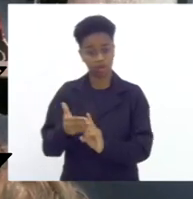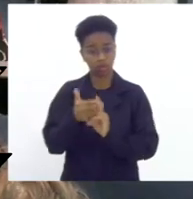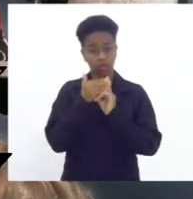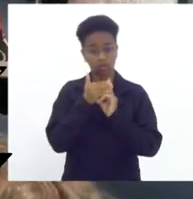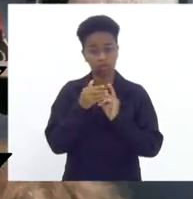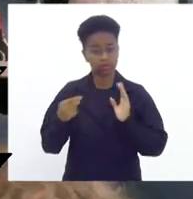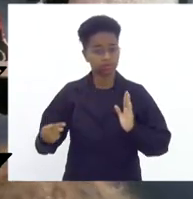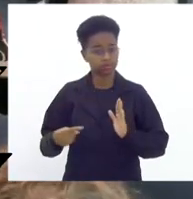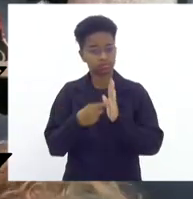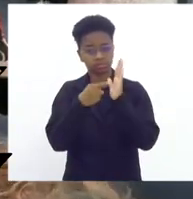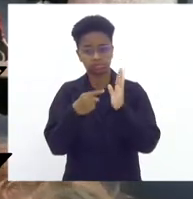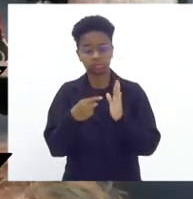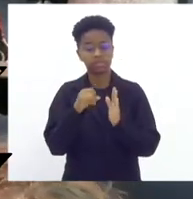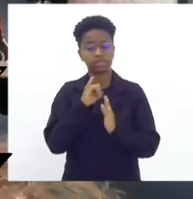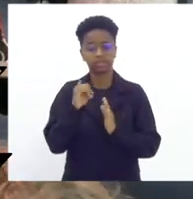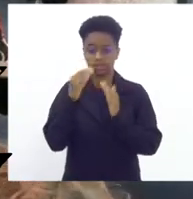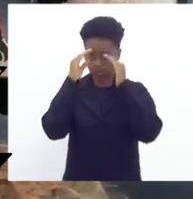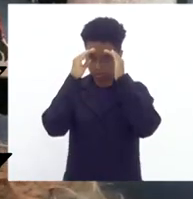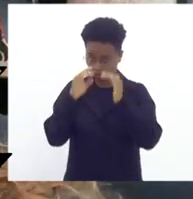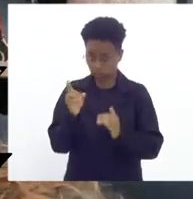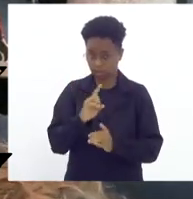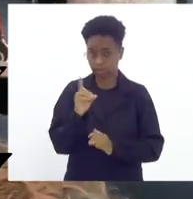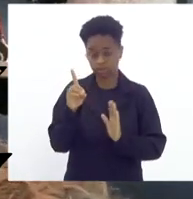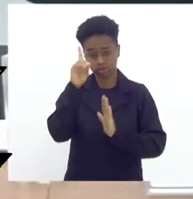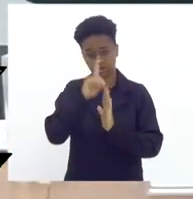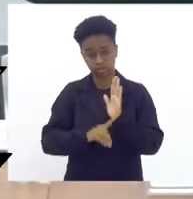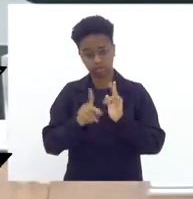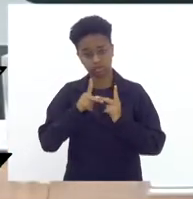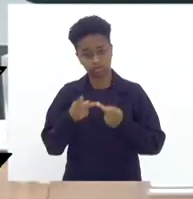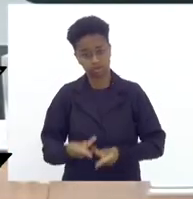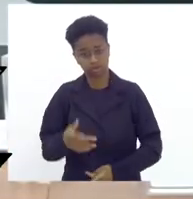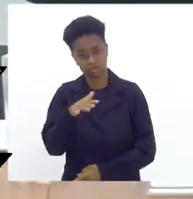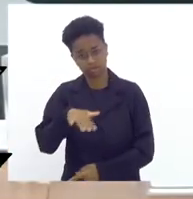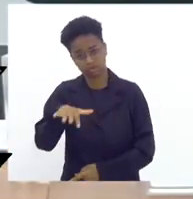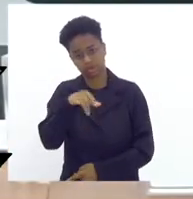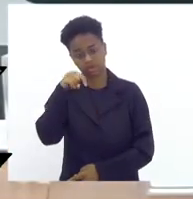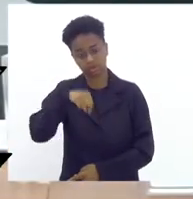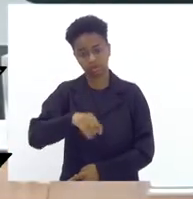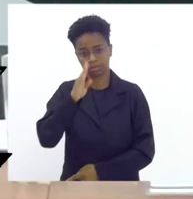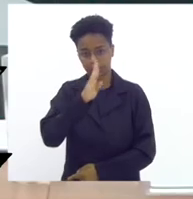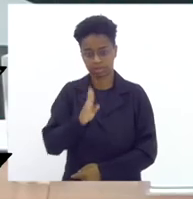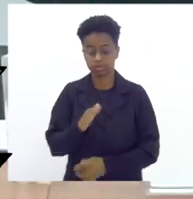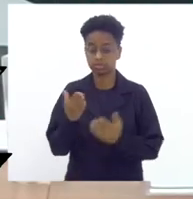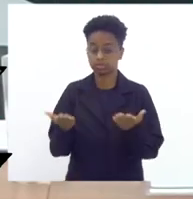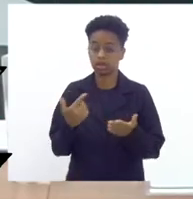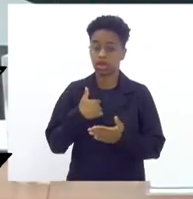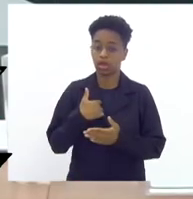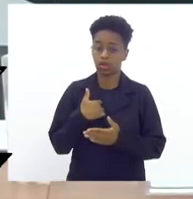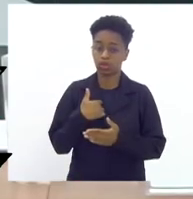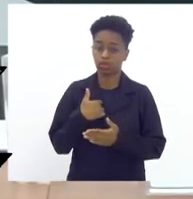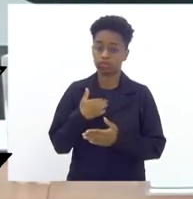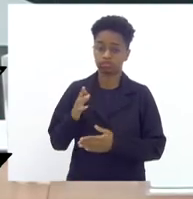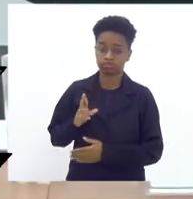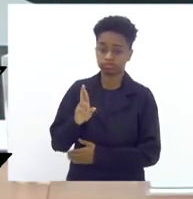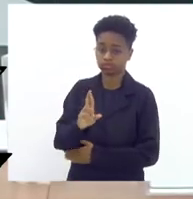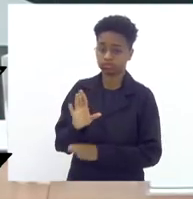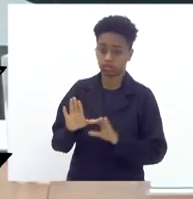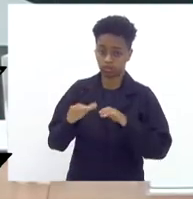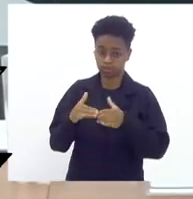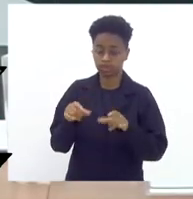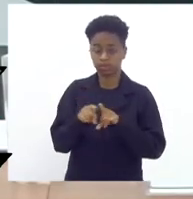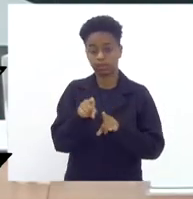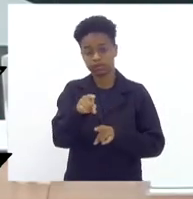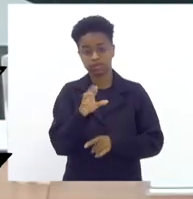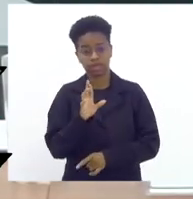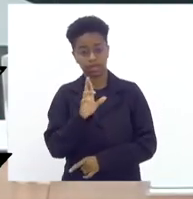das denúncias de violações de direitos humanos no geral no nosso Estado então eu quero assim nome da comissão e você em nome